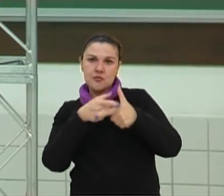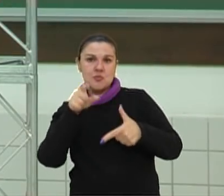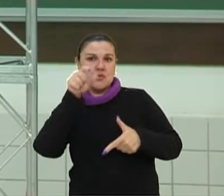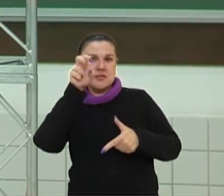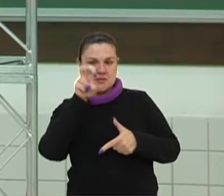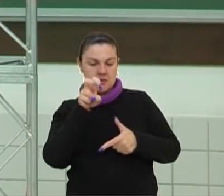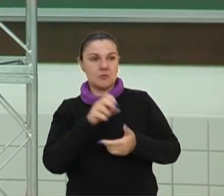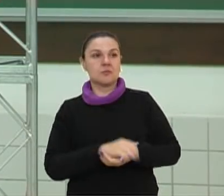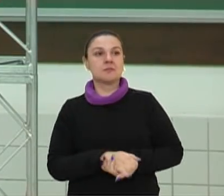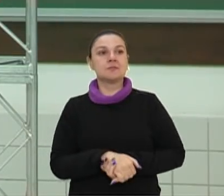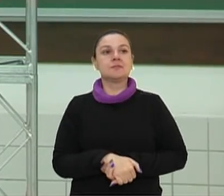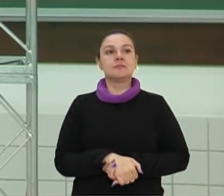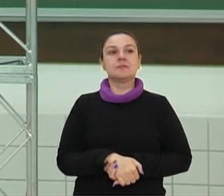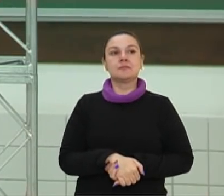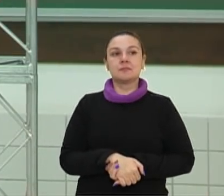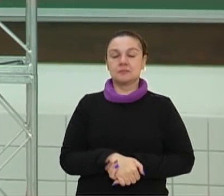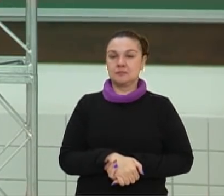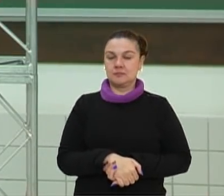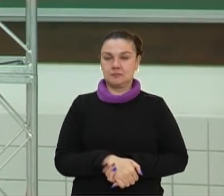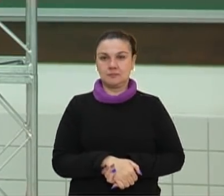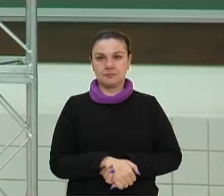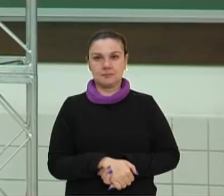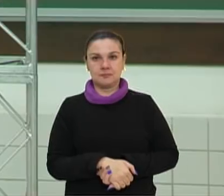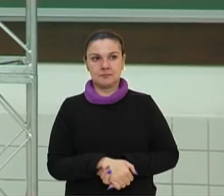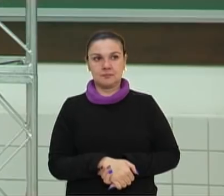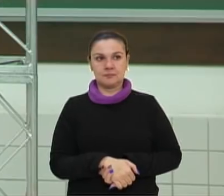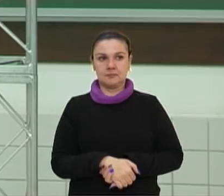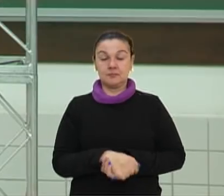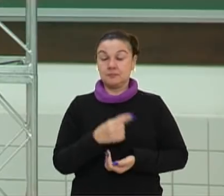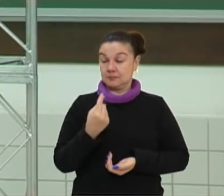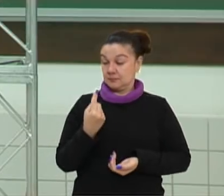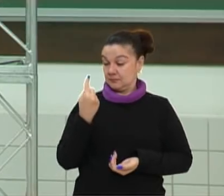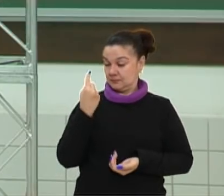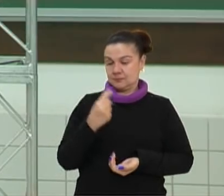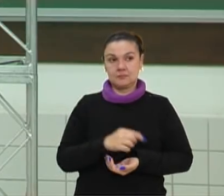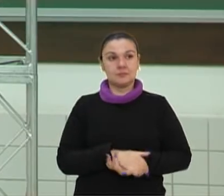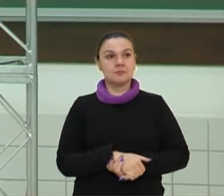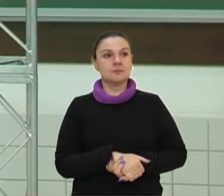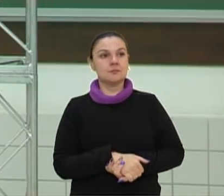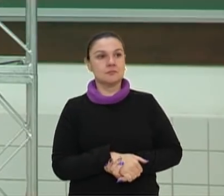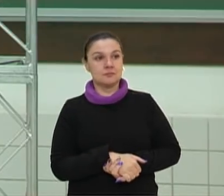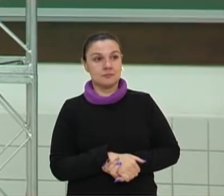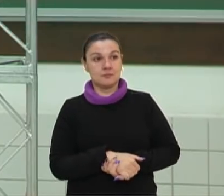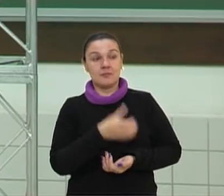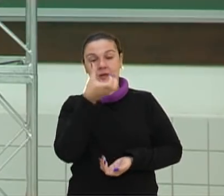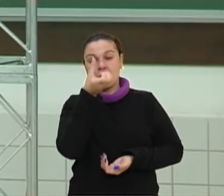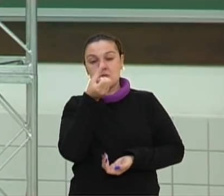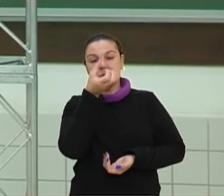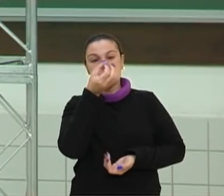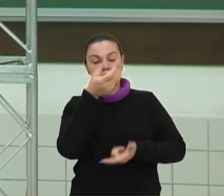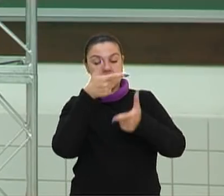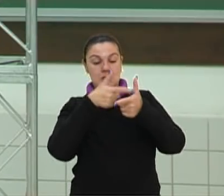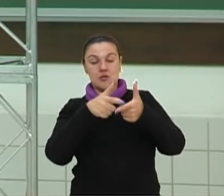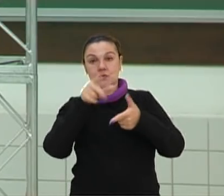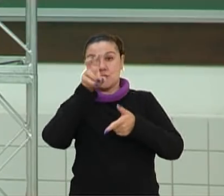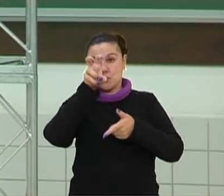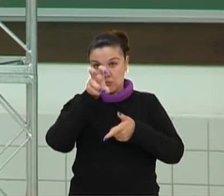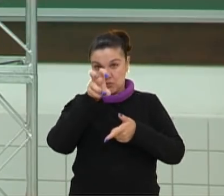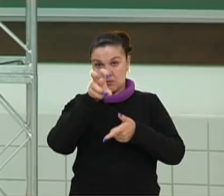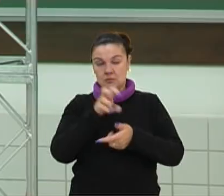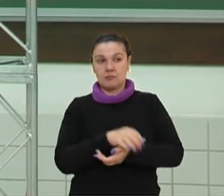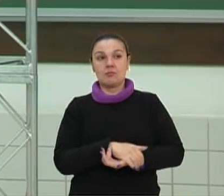ter a quantidade de lados desse polígono, que no caso 60 divididos por